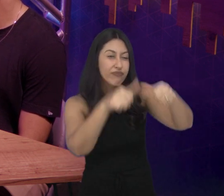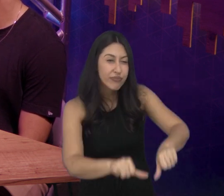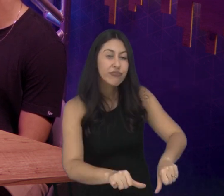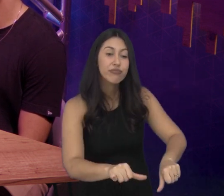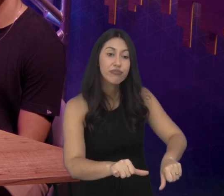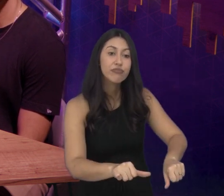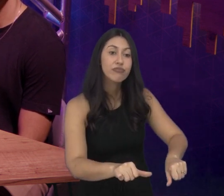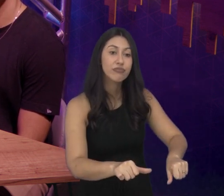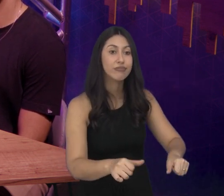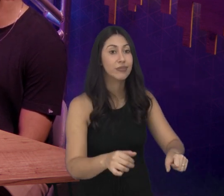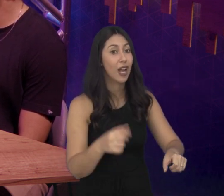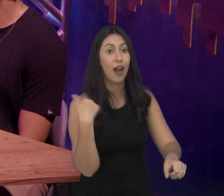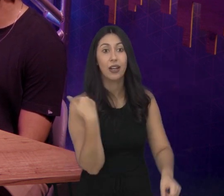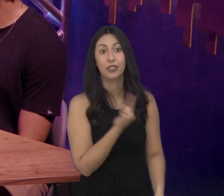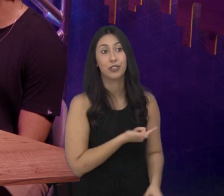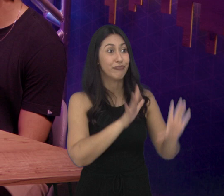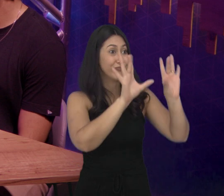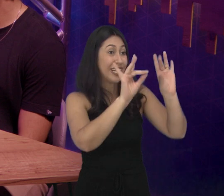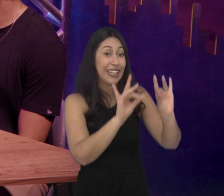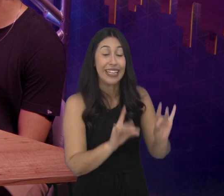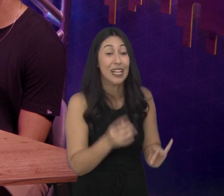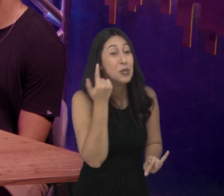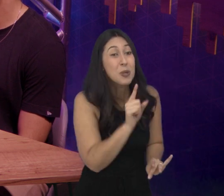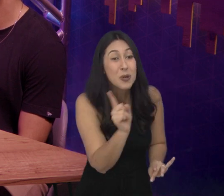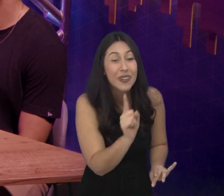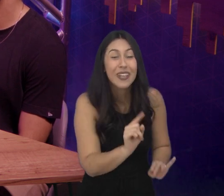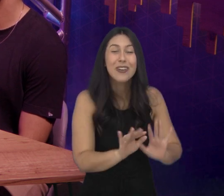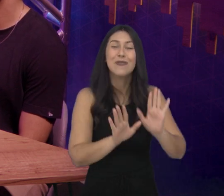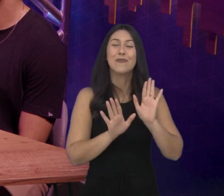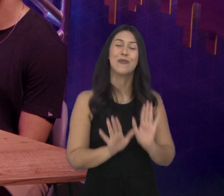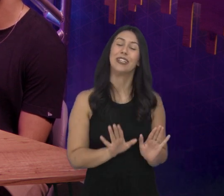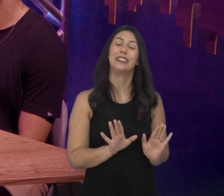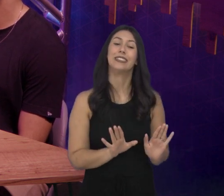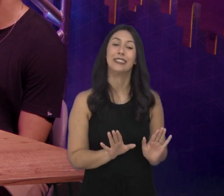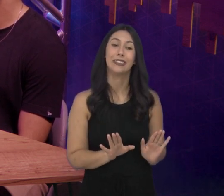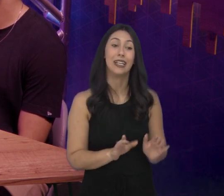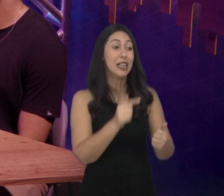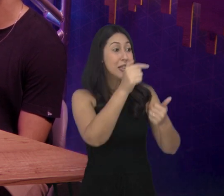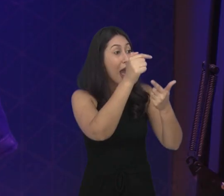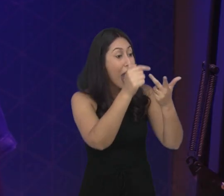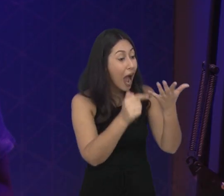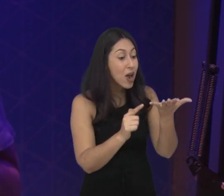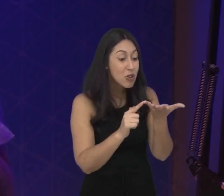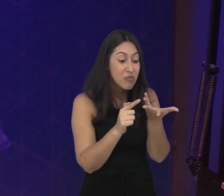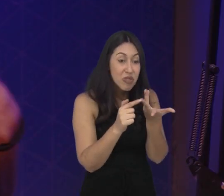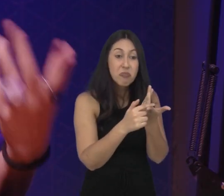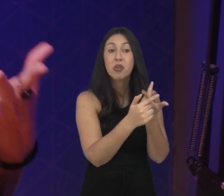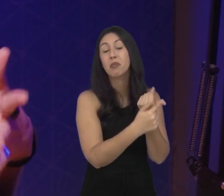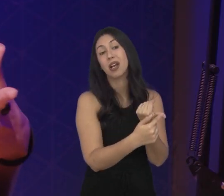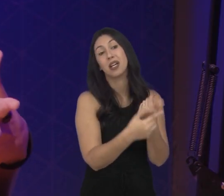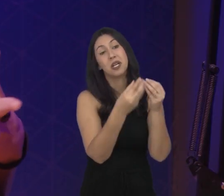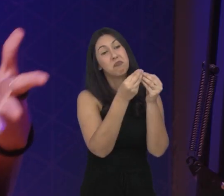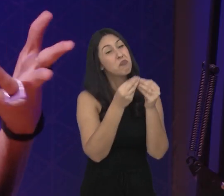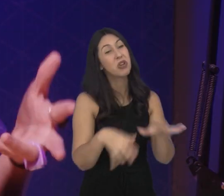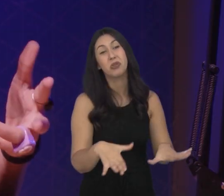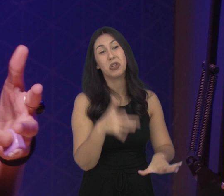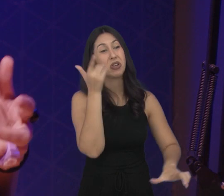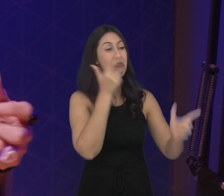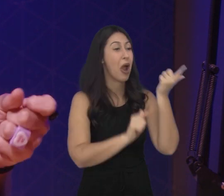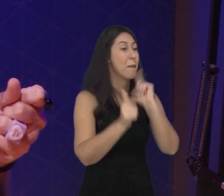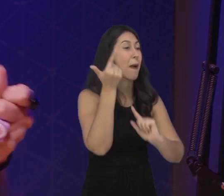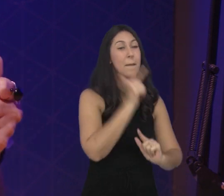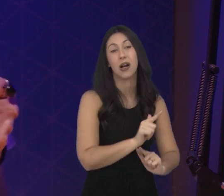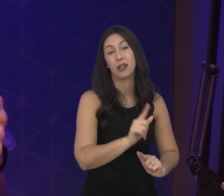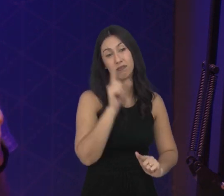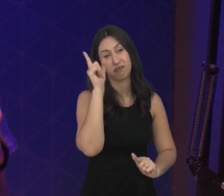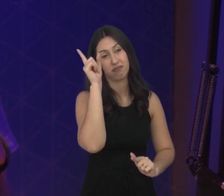anda vivenciando, né? Não vai dar pra gente entrar em detalhes porque o tempo vai acabar, mas todas essas questões prejudicam muito as conquistas,